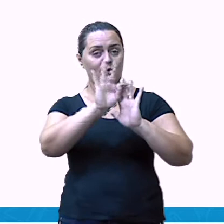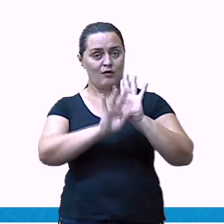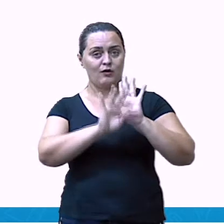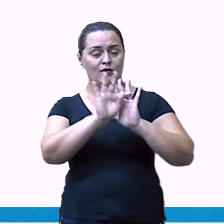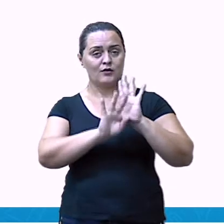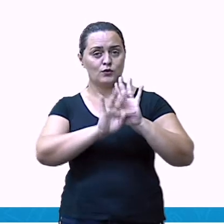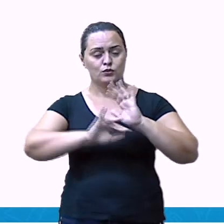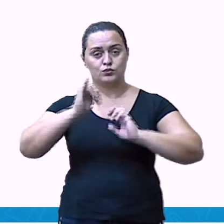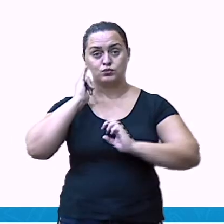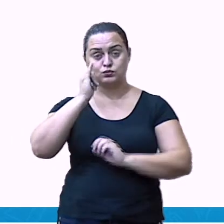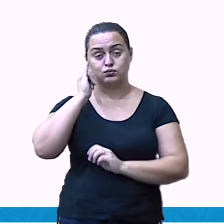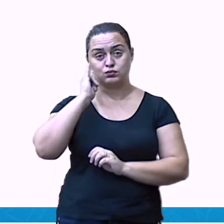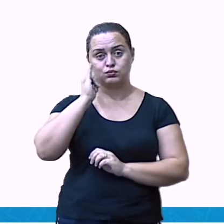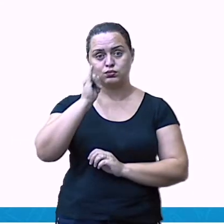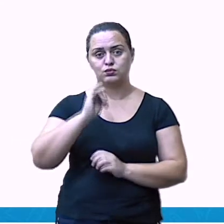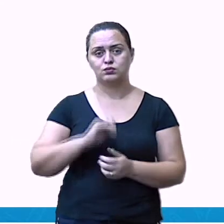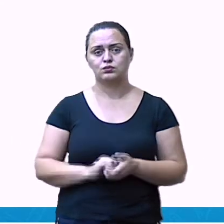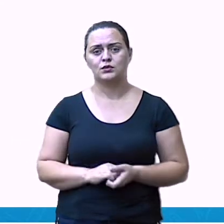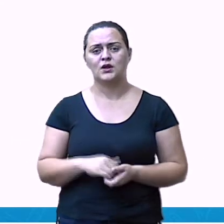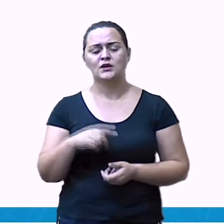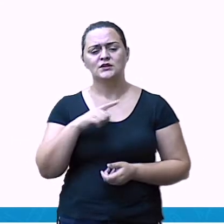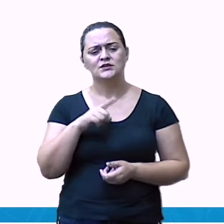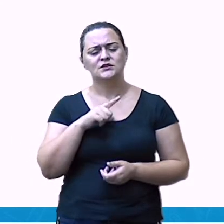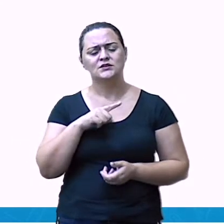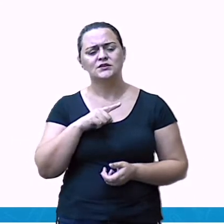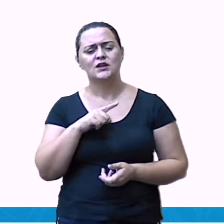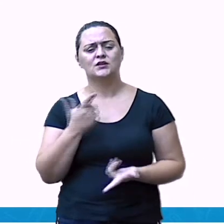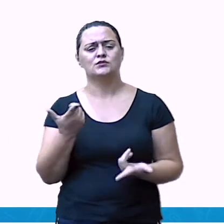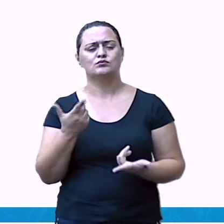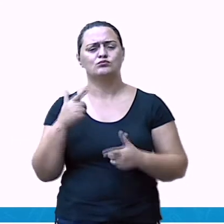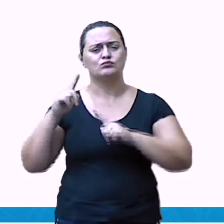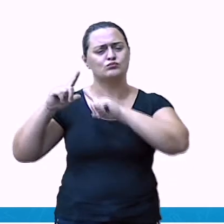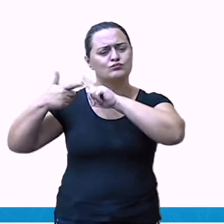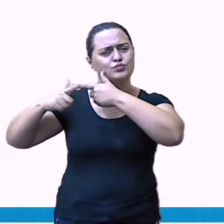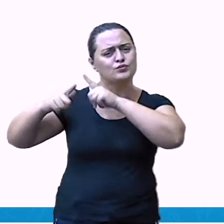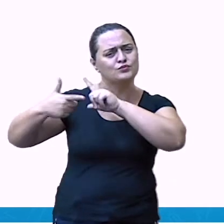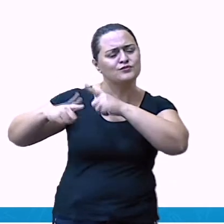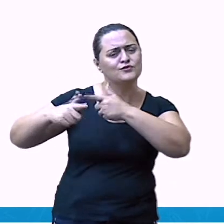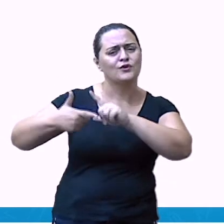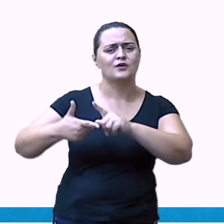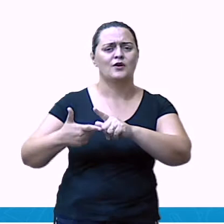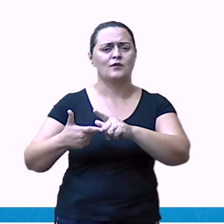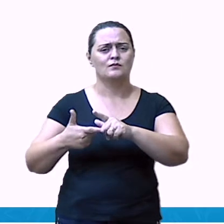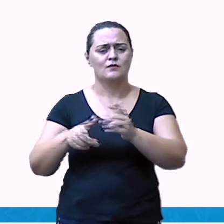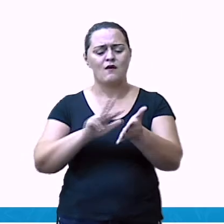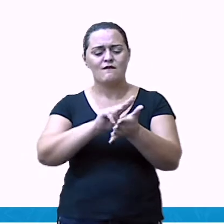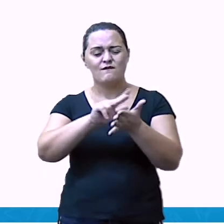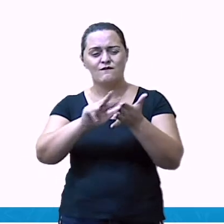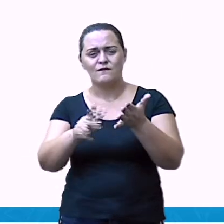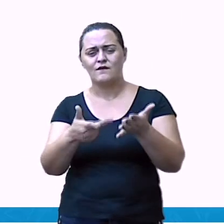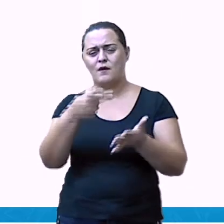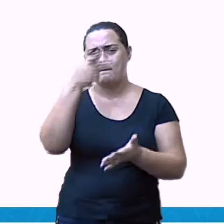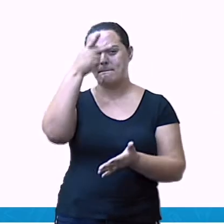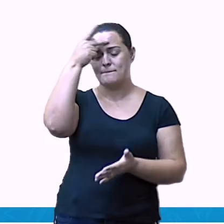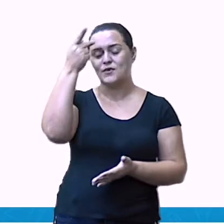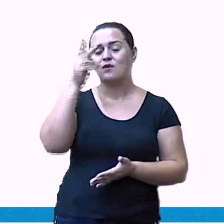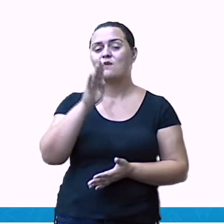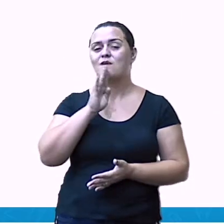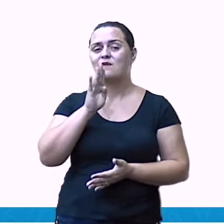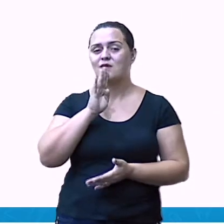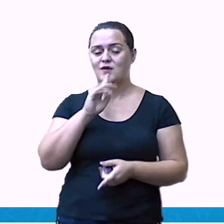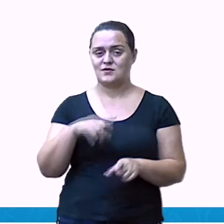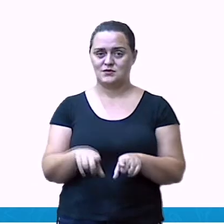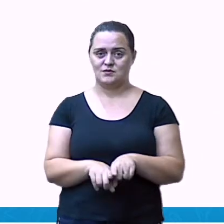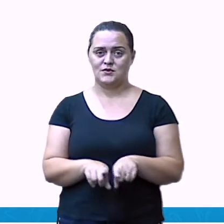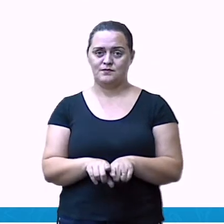contos de encantamento têm uma versão tradicional, conhecida pela maioria das pessoas, mas também há versões